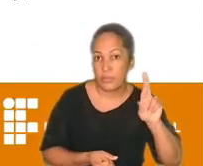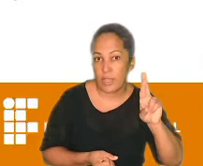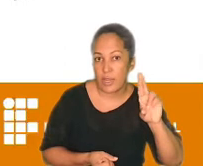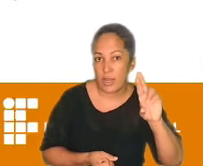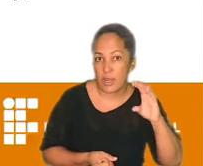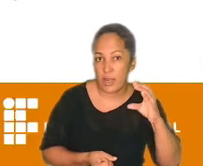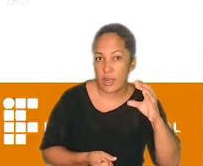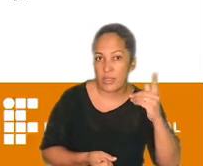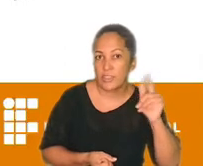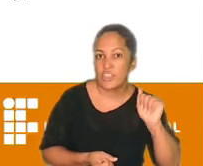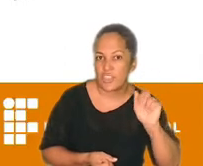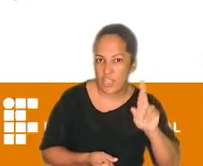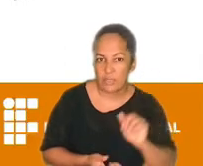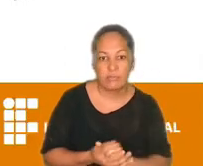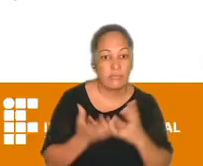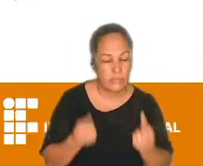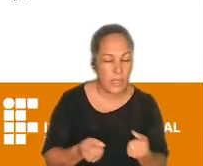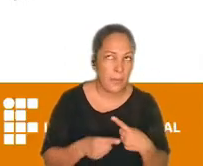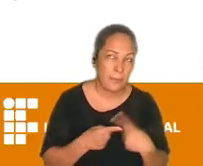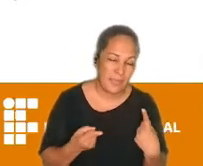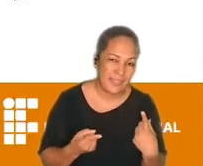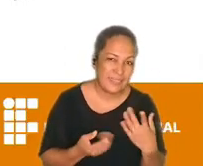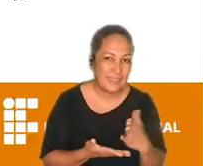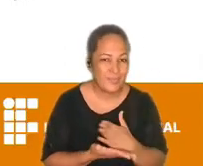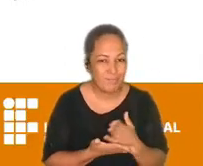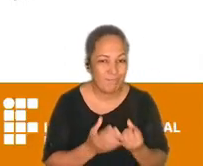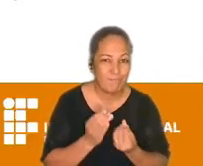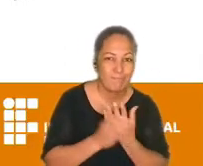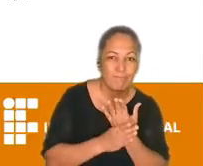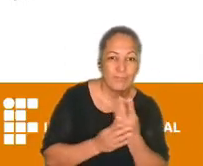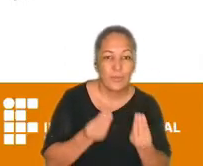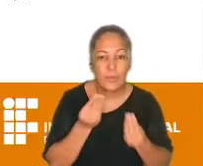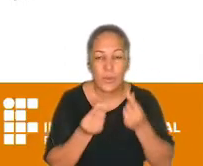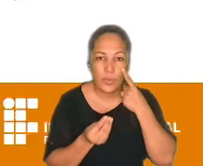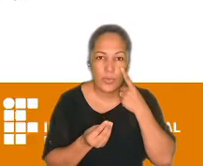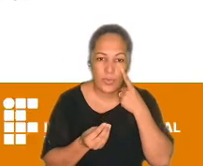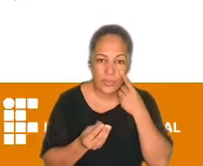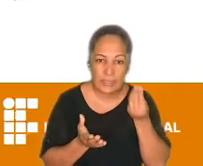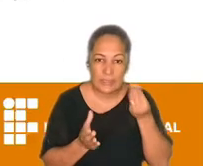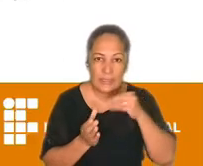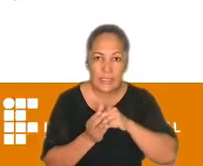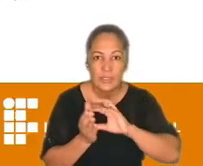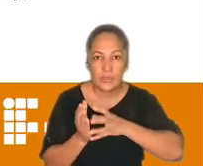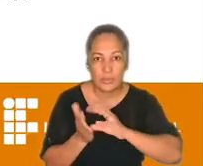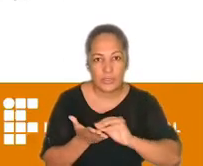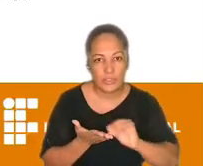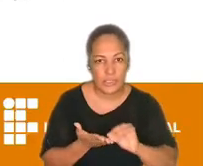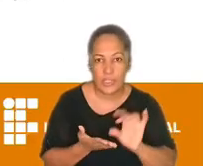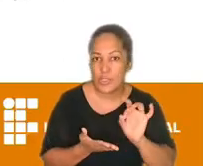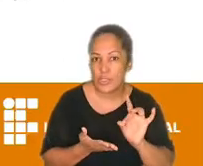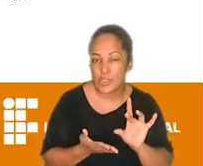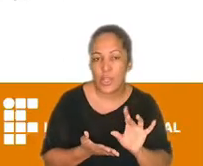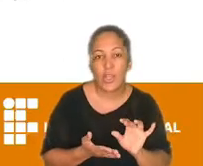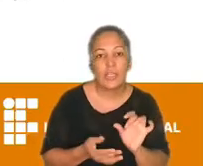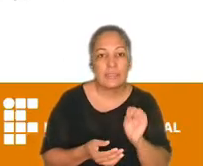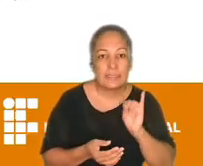tem funções que a gente cria, formas de verificação que nós criamos no banco de dados, que só funciona se a